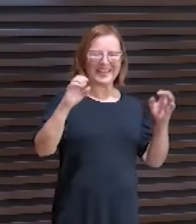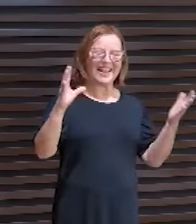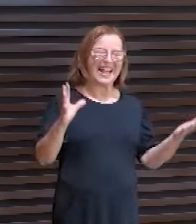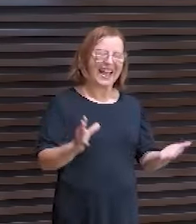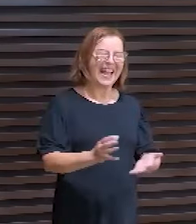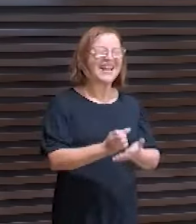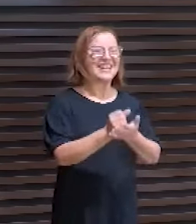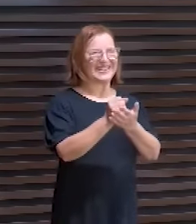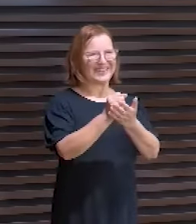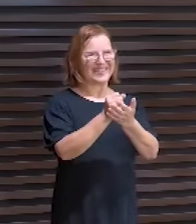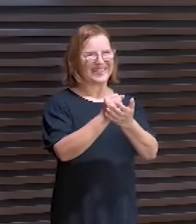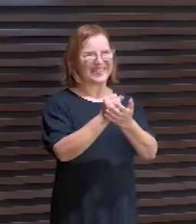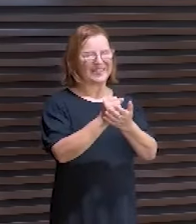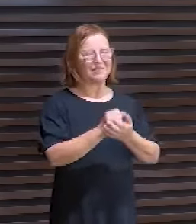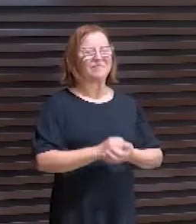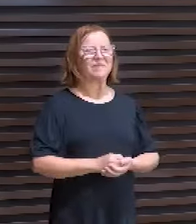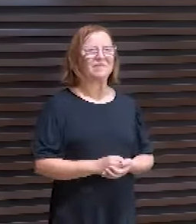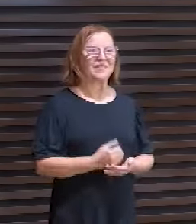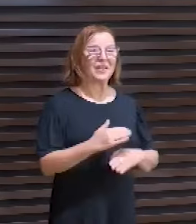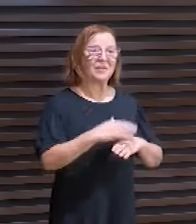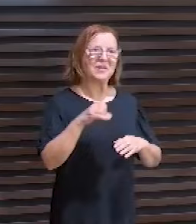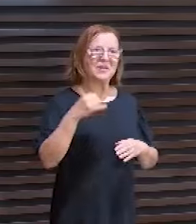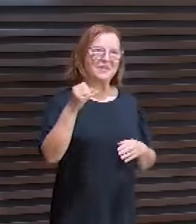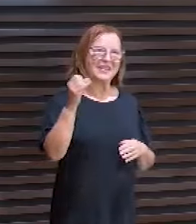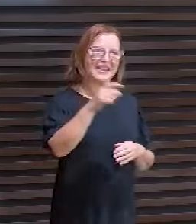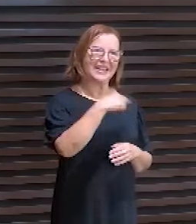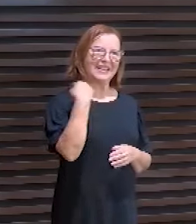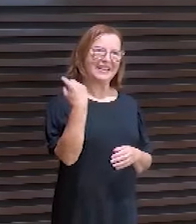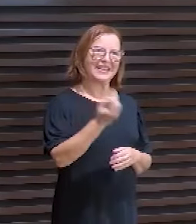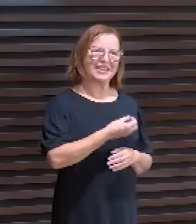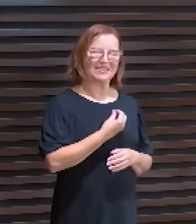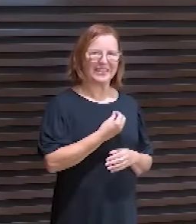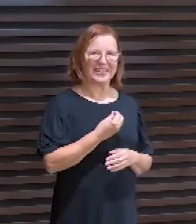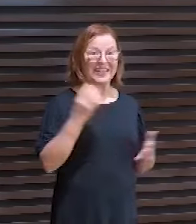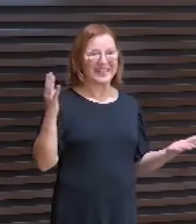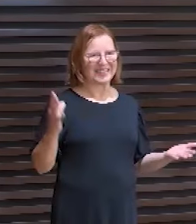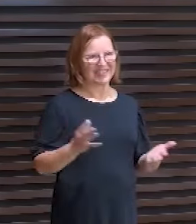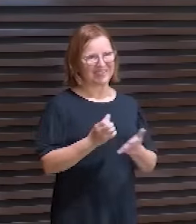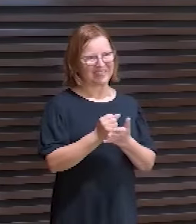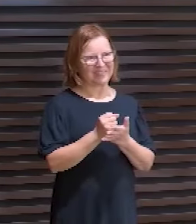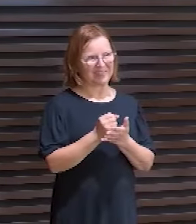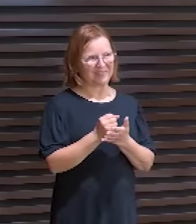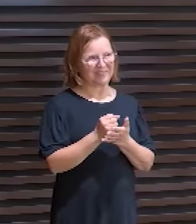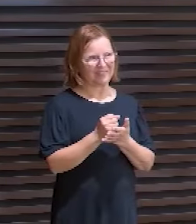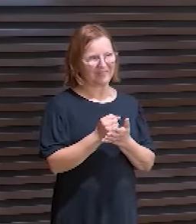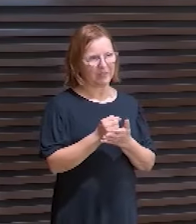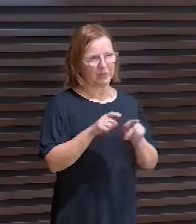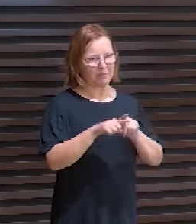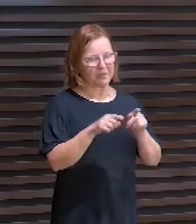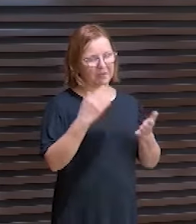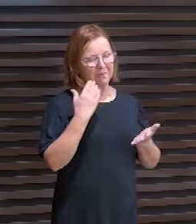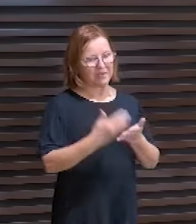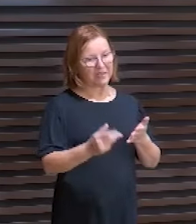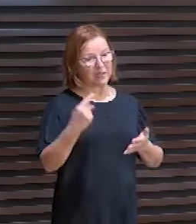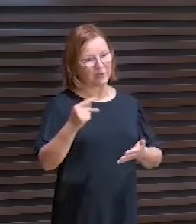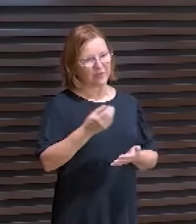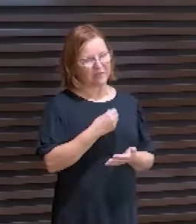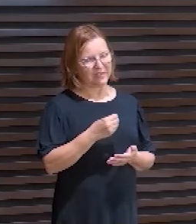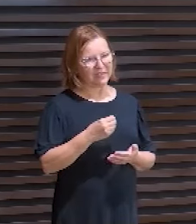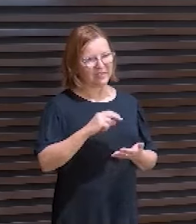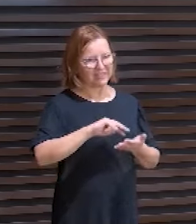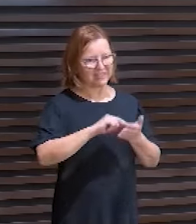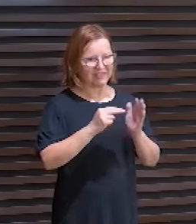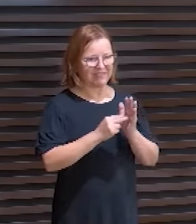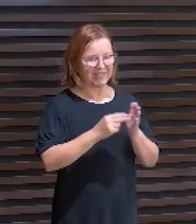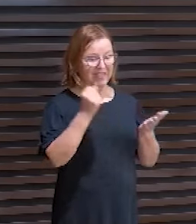salvá o mais importante da nossa vida é a salvação mas perder a sua vida significa